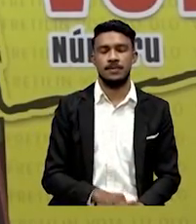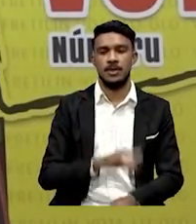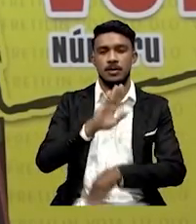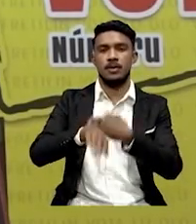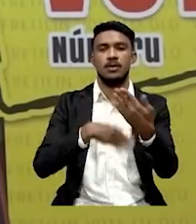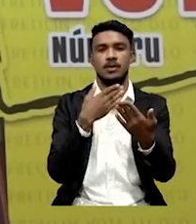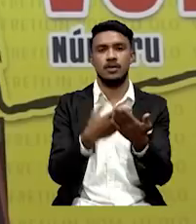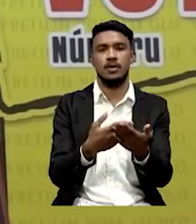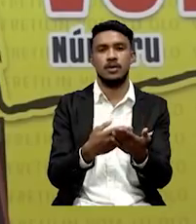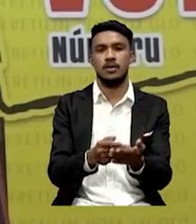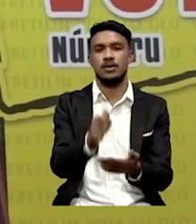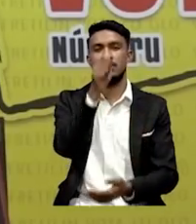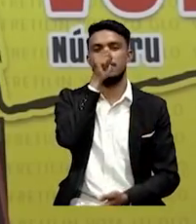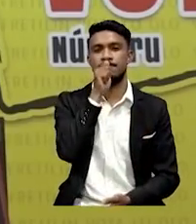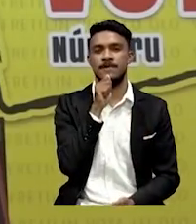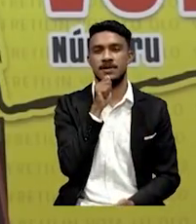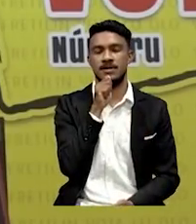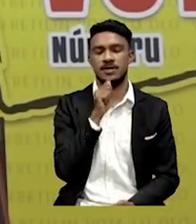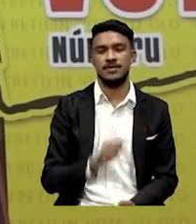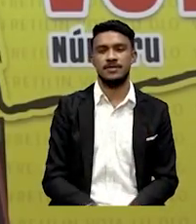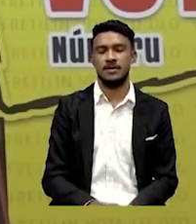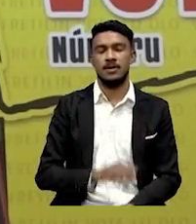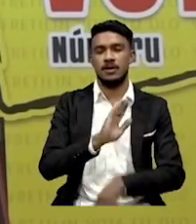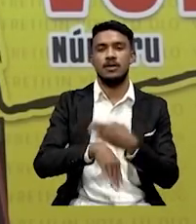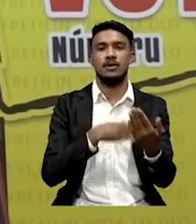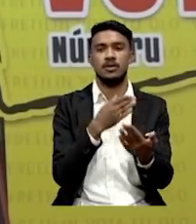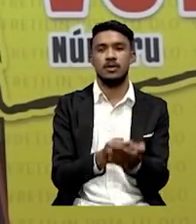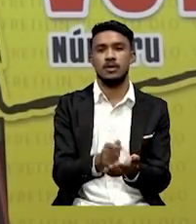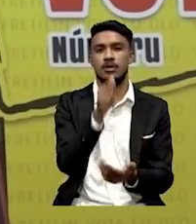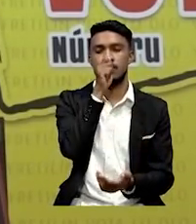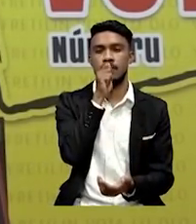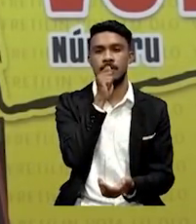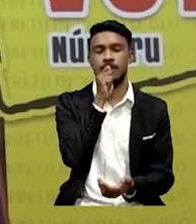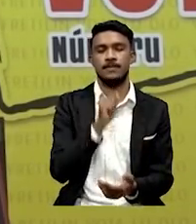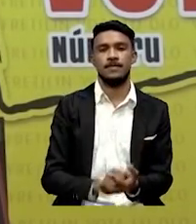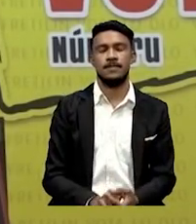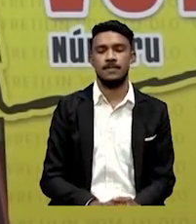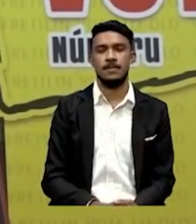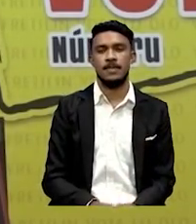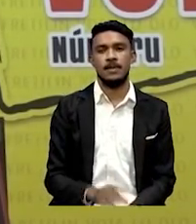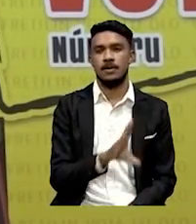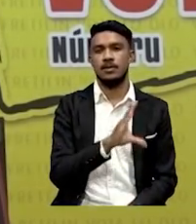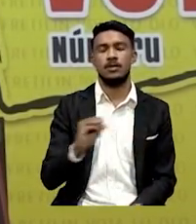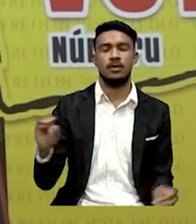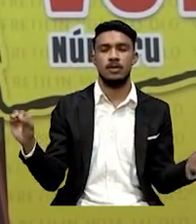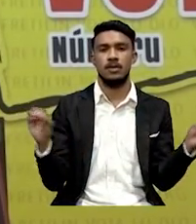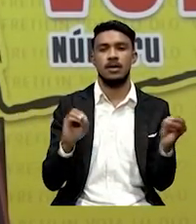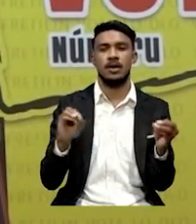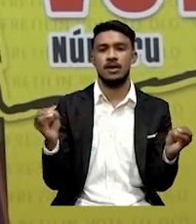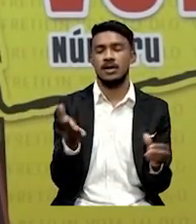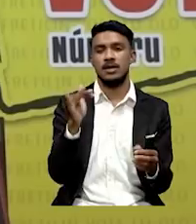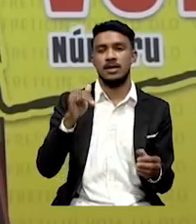hotu-hotu silêncio hotu-hotu nonok no la exerce